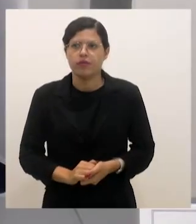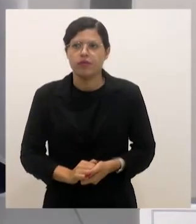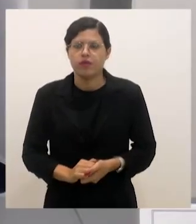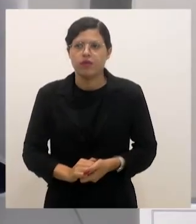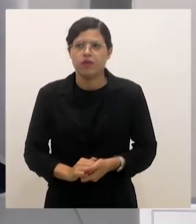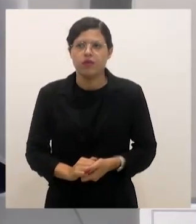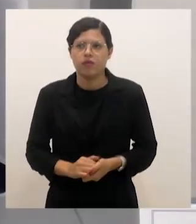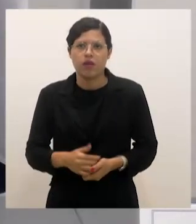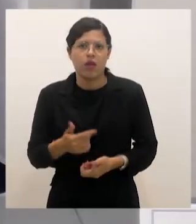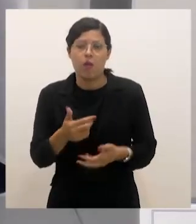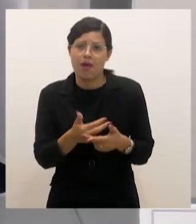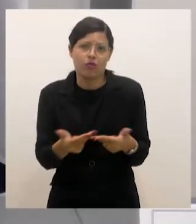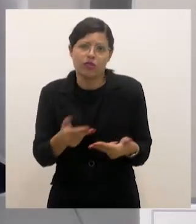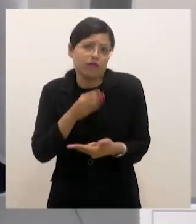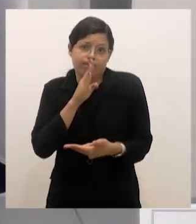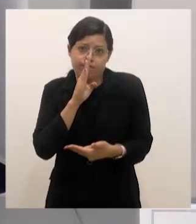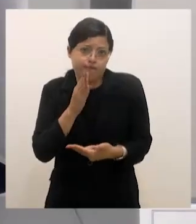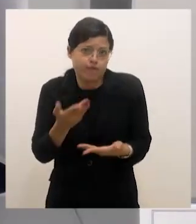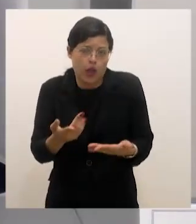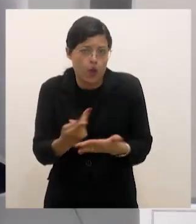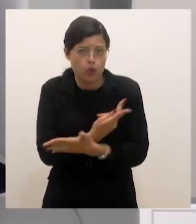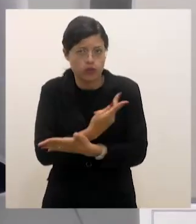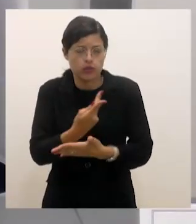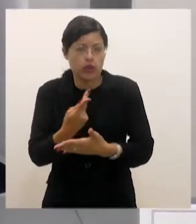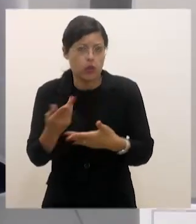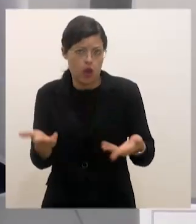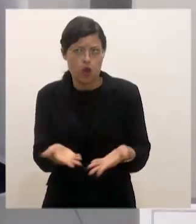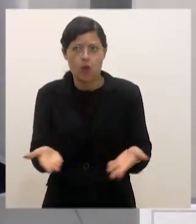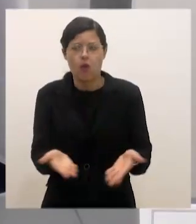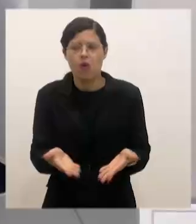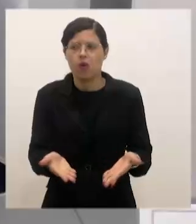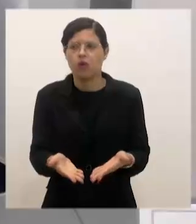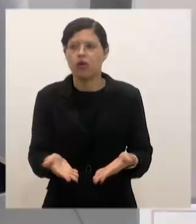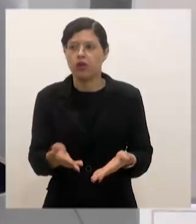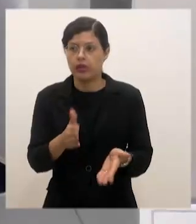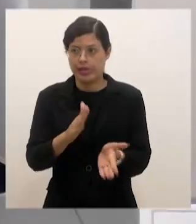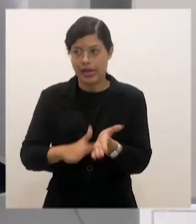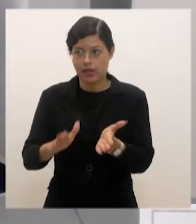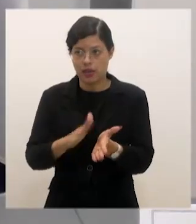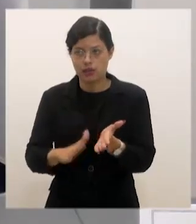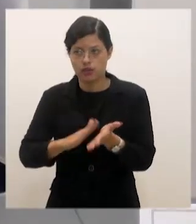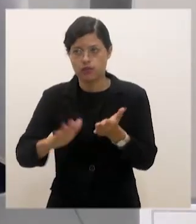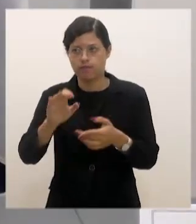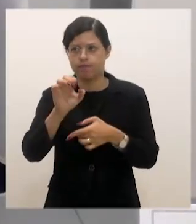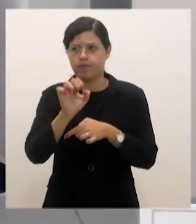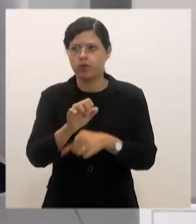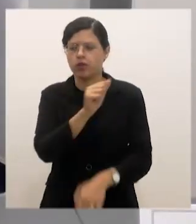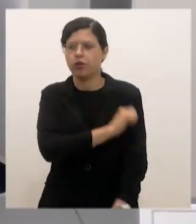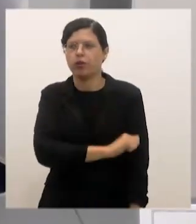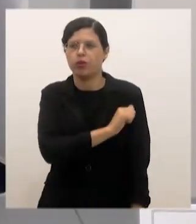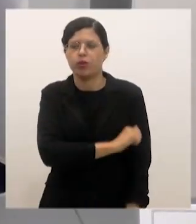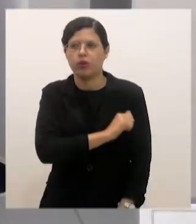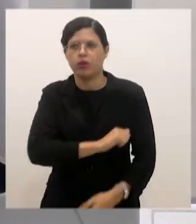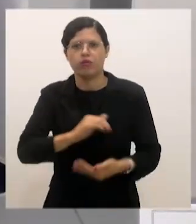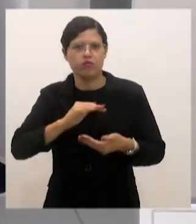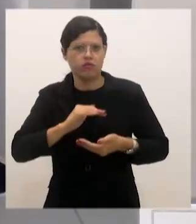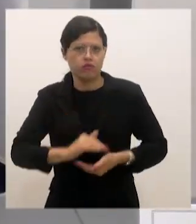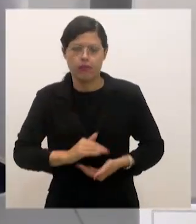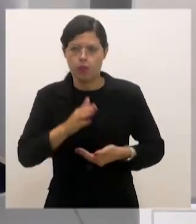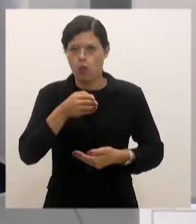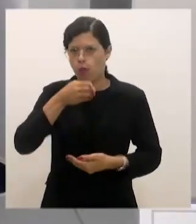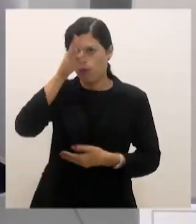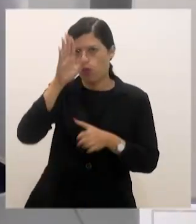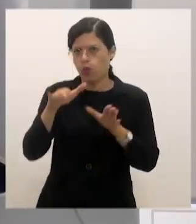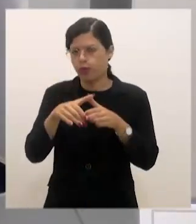gente não, é algo silencioso que está acontecendo nesse momento, que custa ao Estado do Rio de Janeiro, seja do ponto de vista da Defesa Civil, do Corpo de